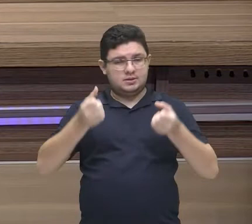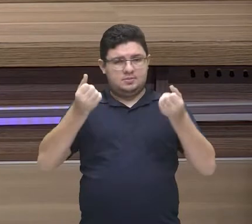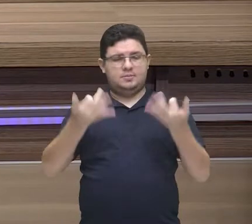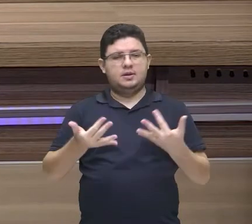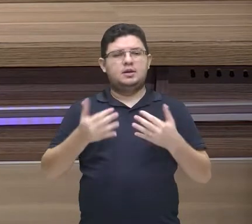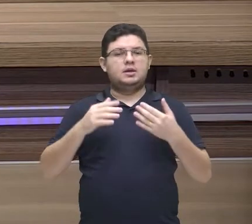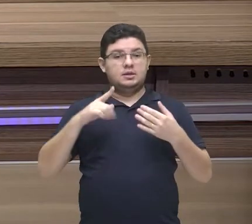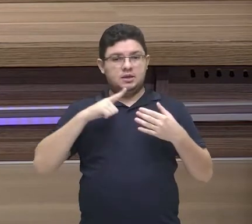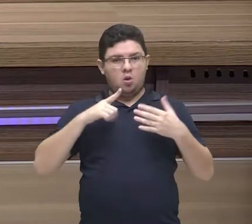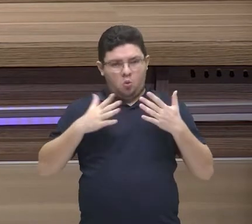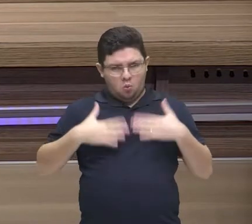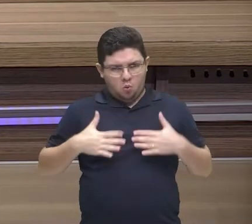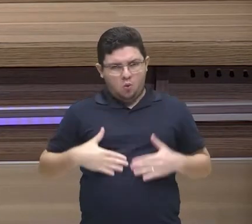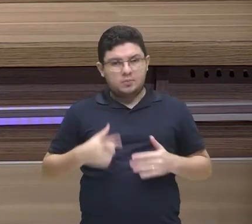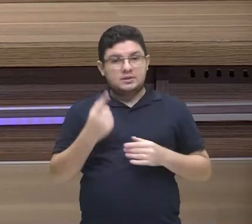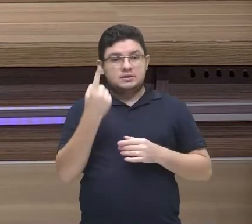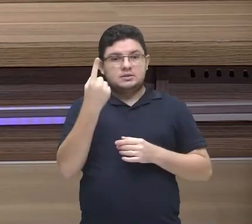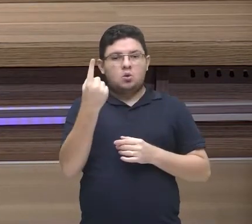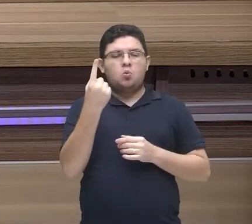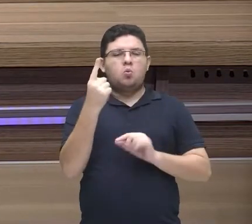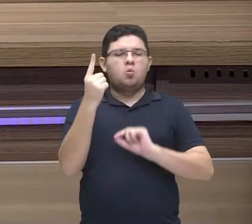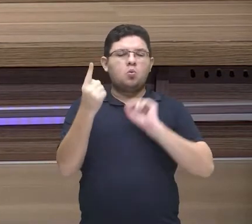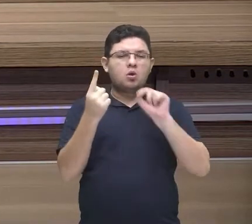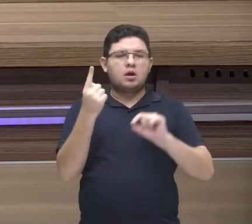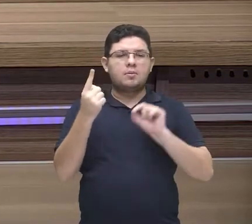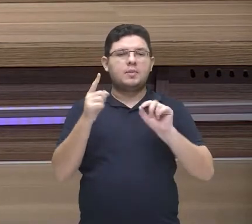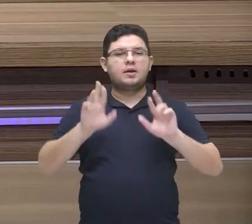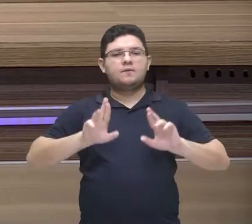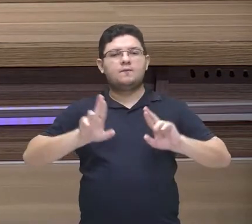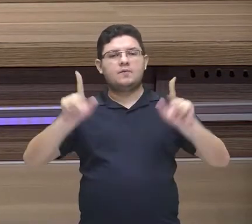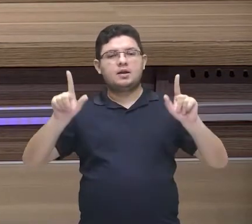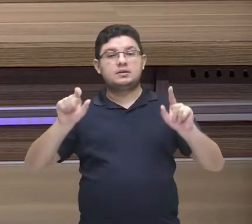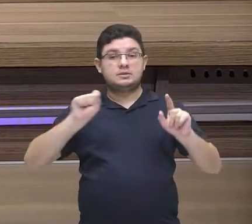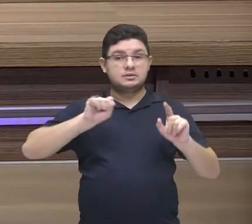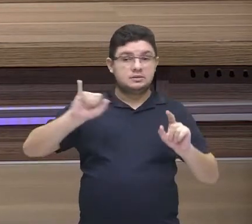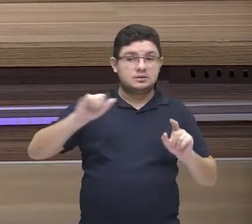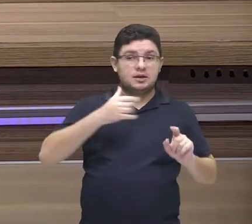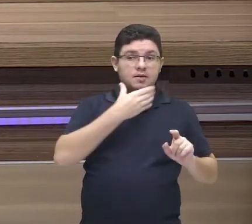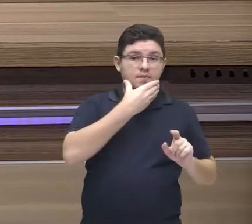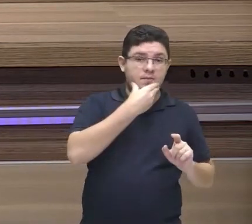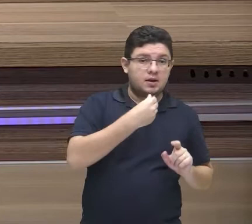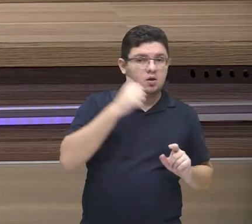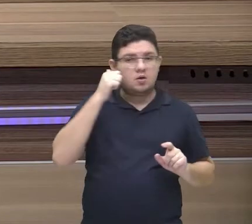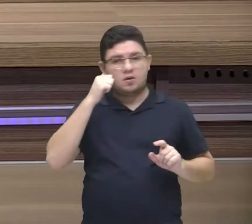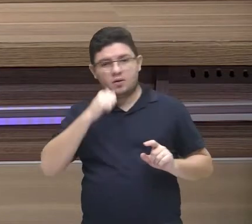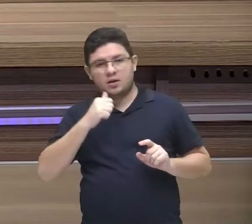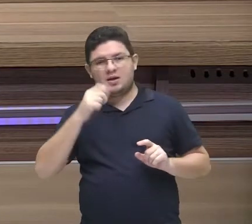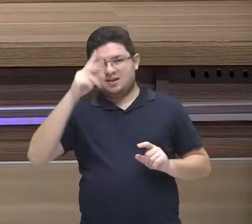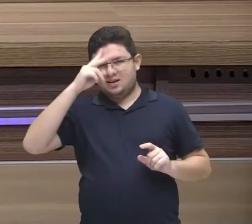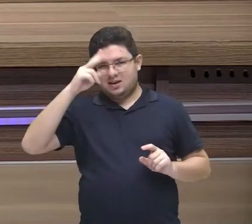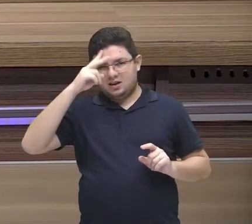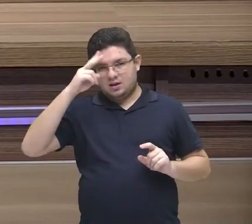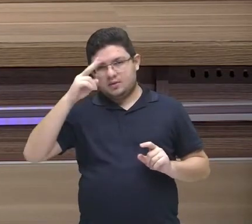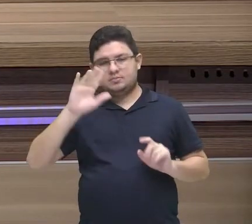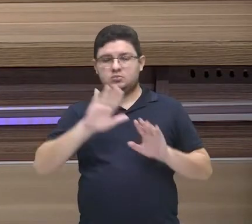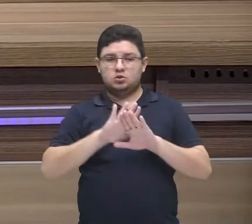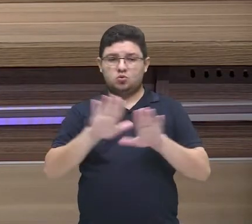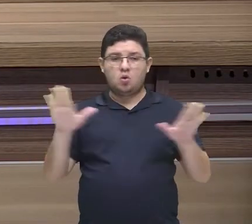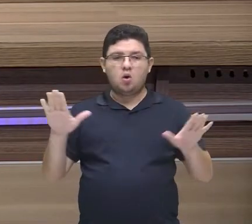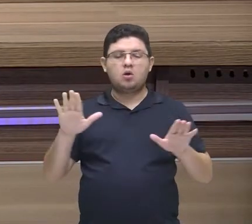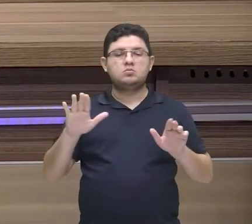corpo que serve para diferenciar o gênero, se é masculino ou se é feminino. Sexo só é